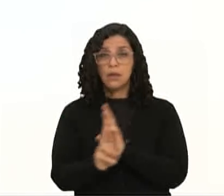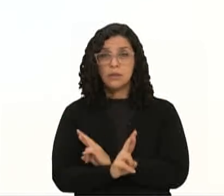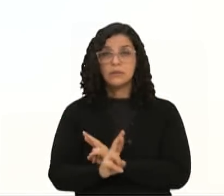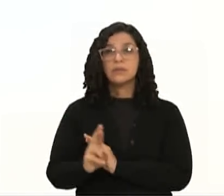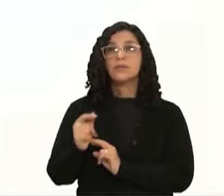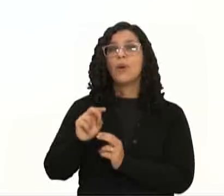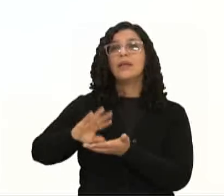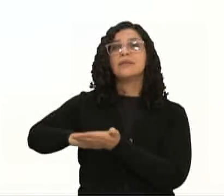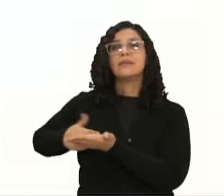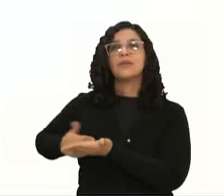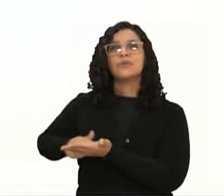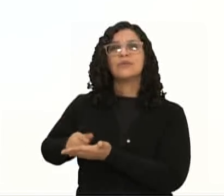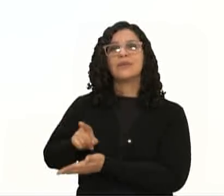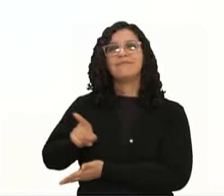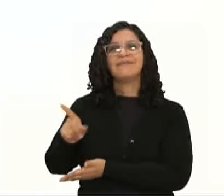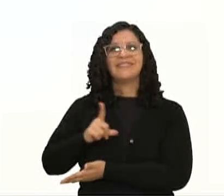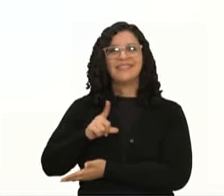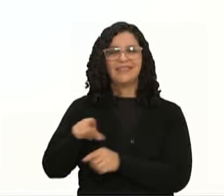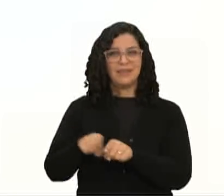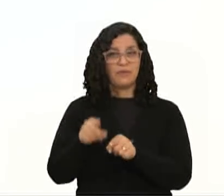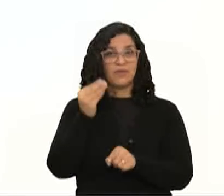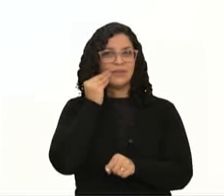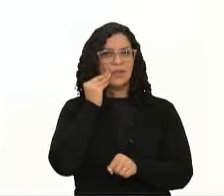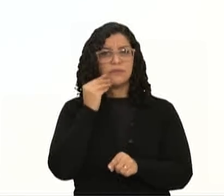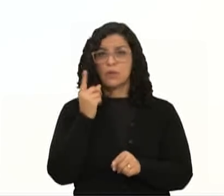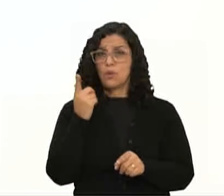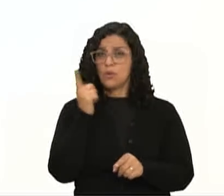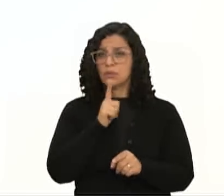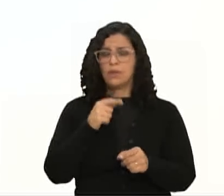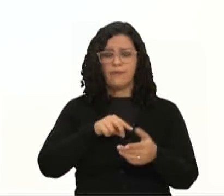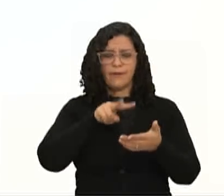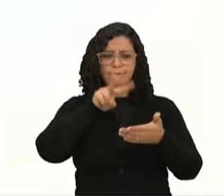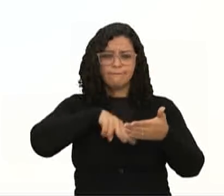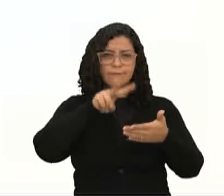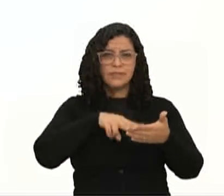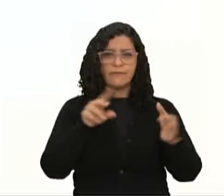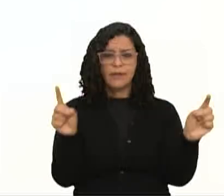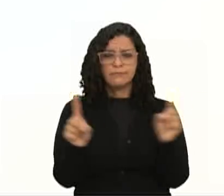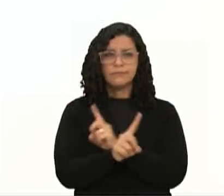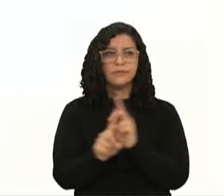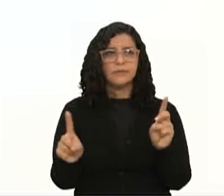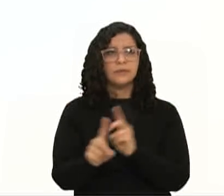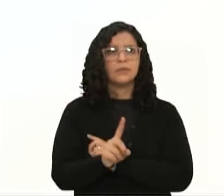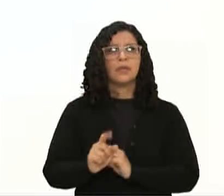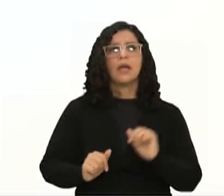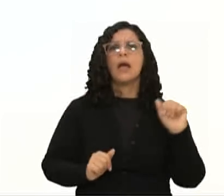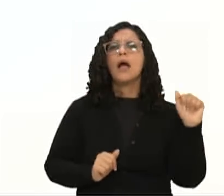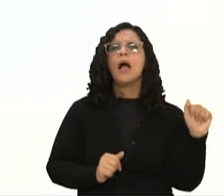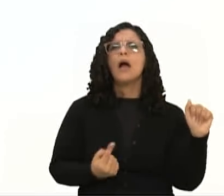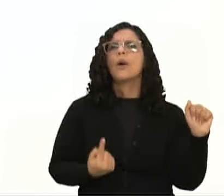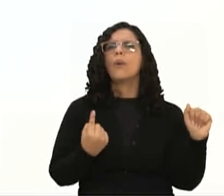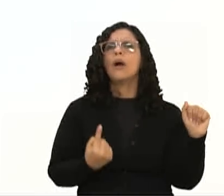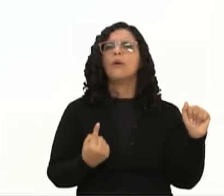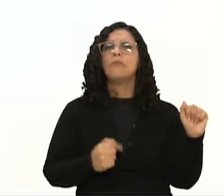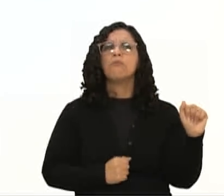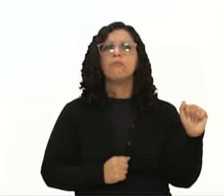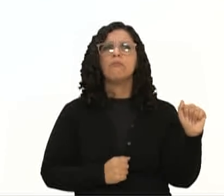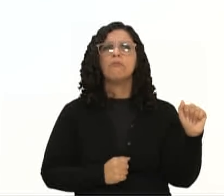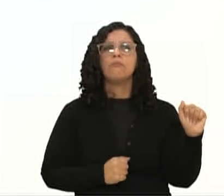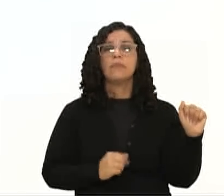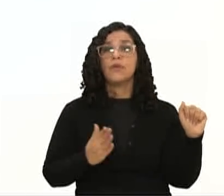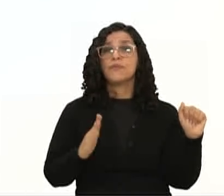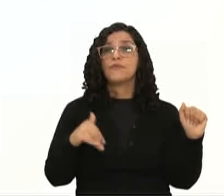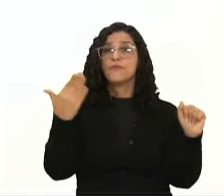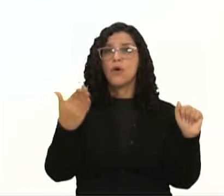palavras com a tradução delas ali na frente. Então, misread seria o quê? Deixado